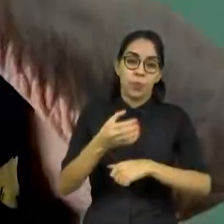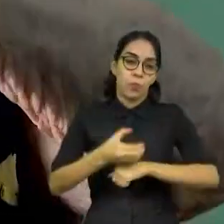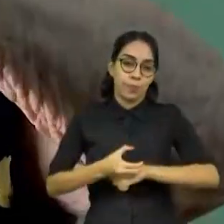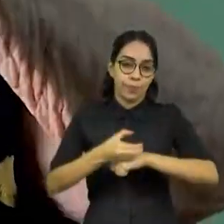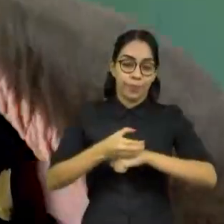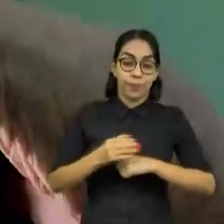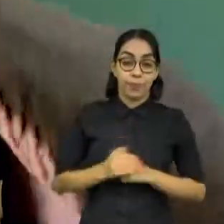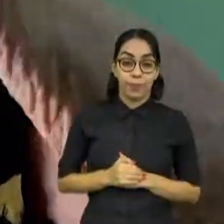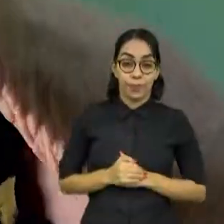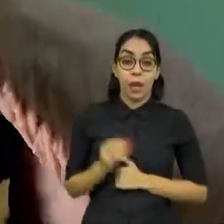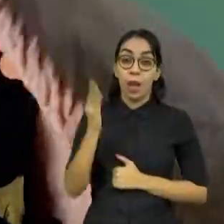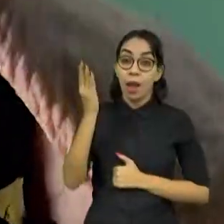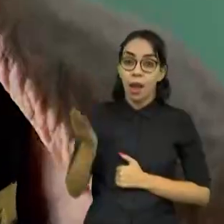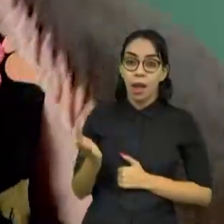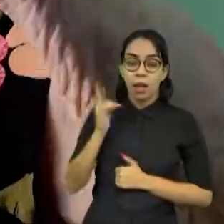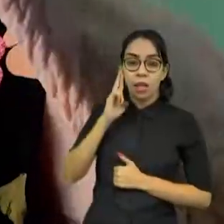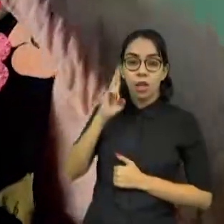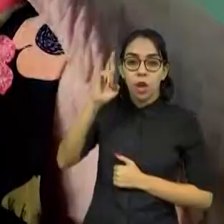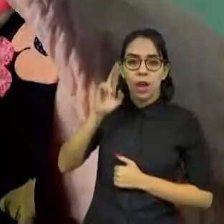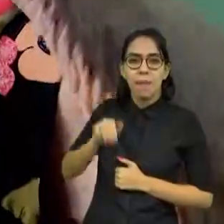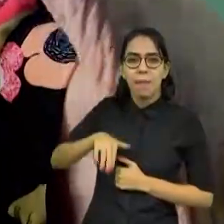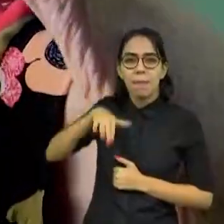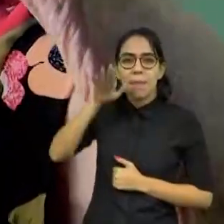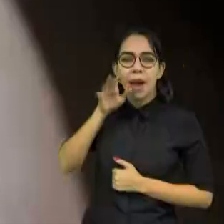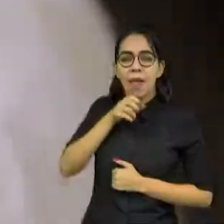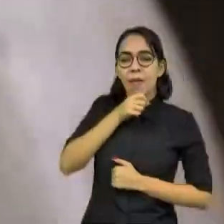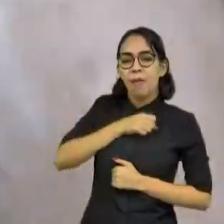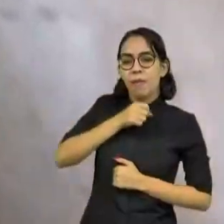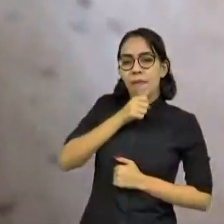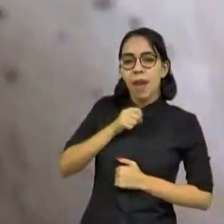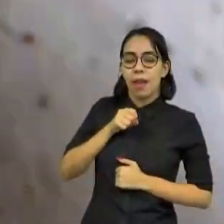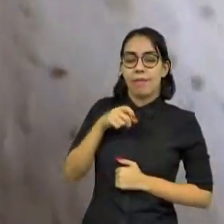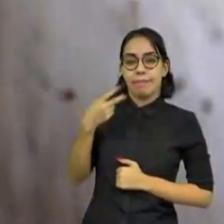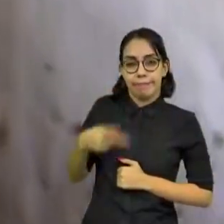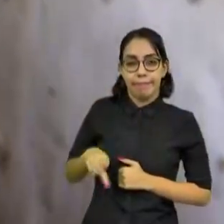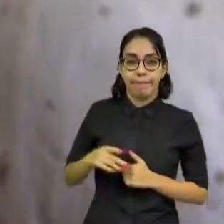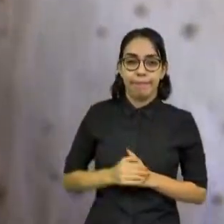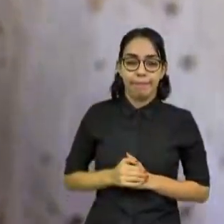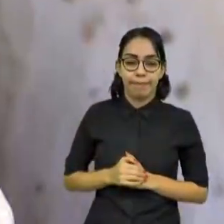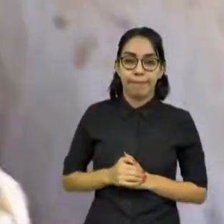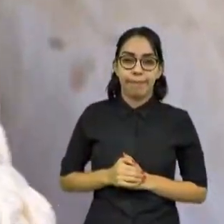Dona Branca é a artesã mais antiga da comunidade.